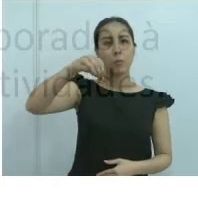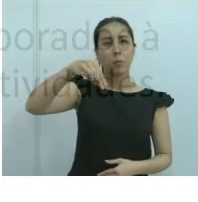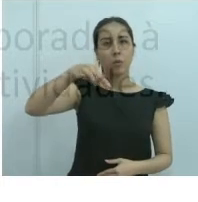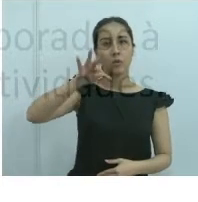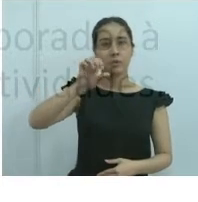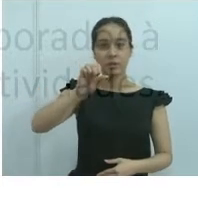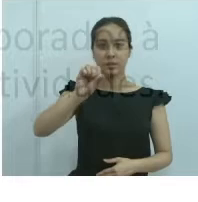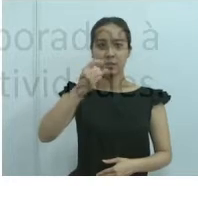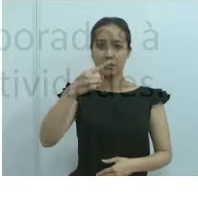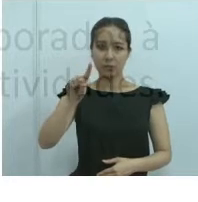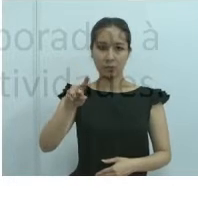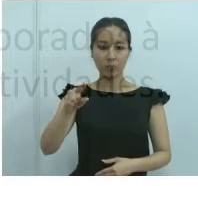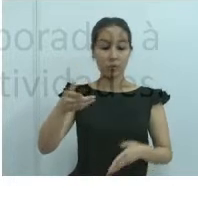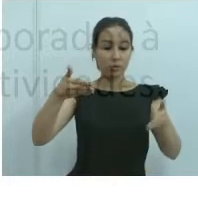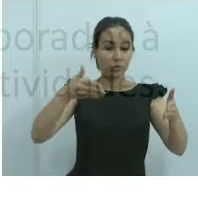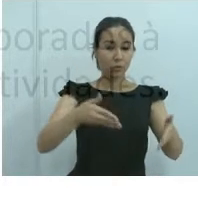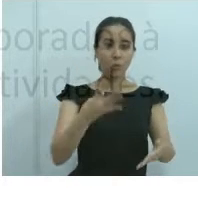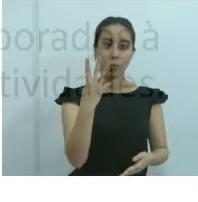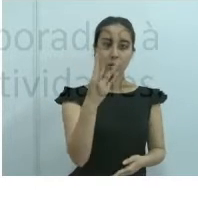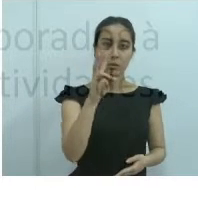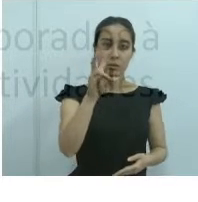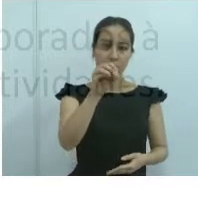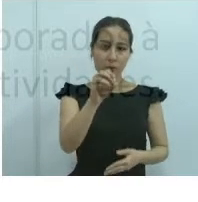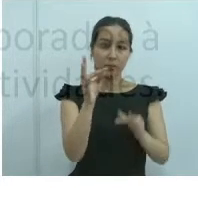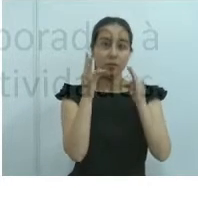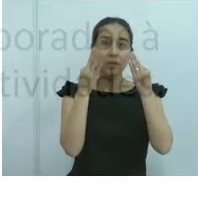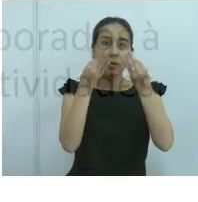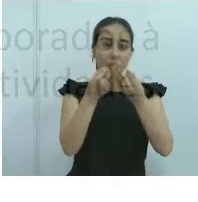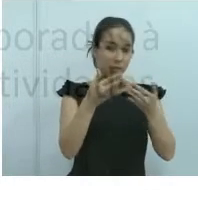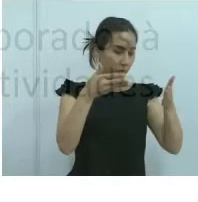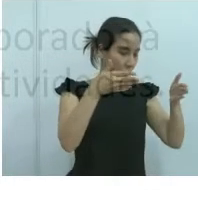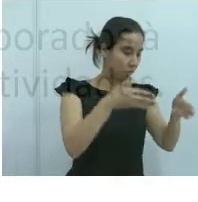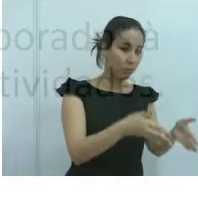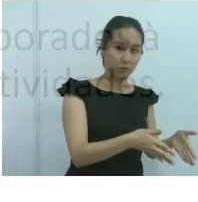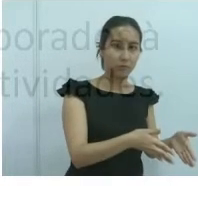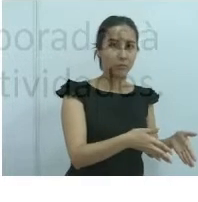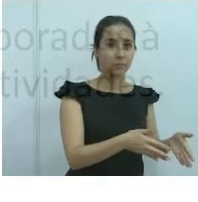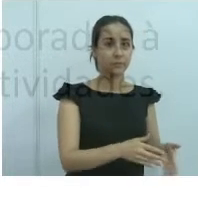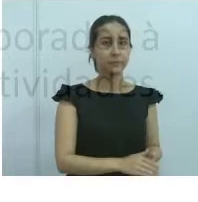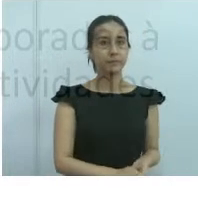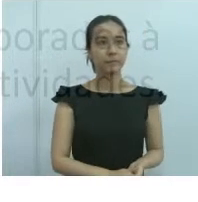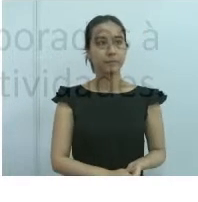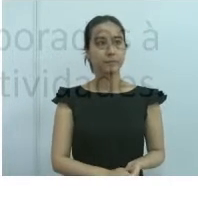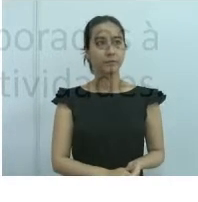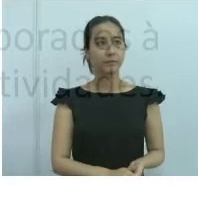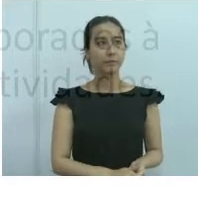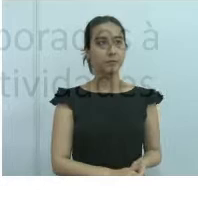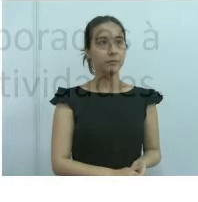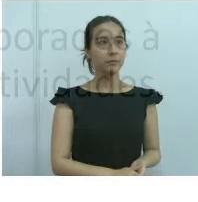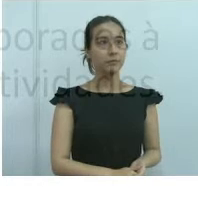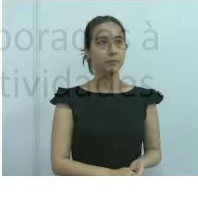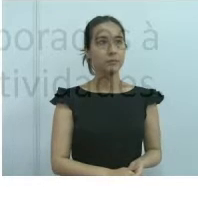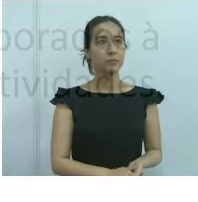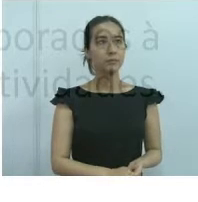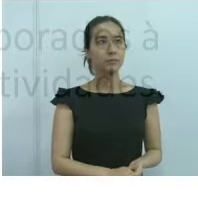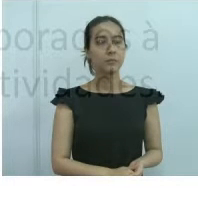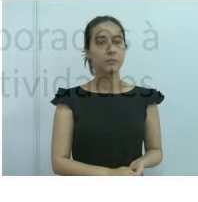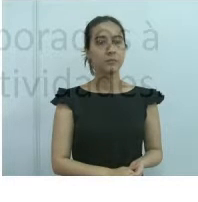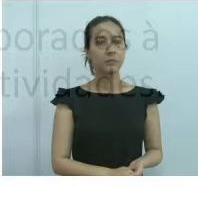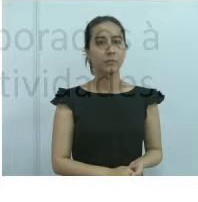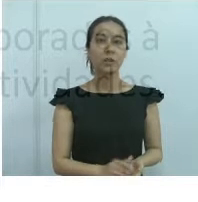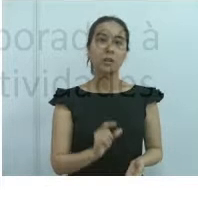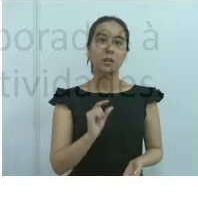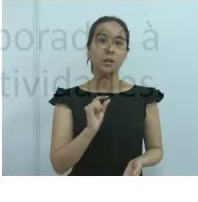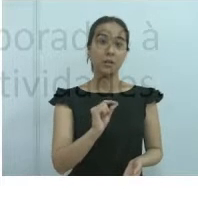documentado está no livro do lula do lourenço de melo júnior é provocando um grande impacto na cidade